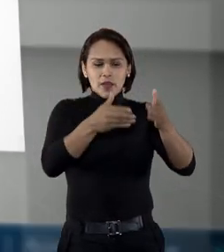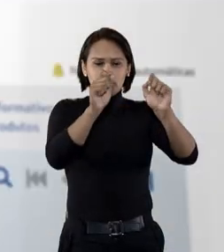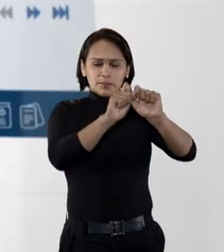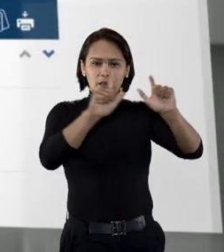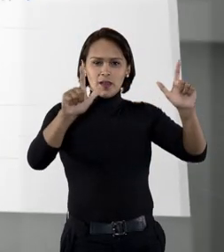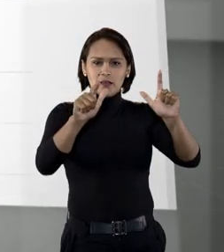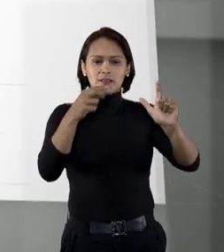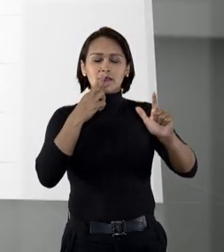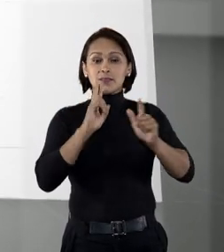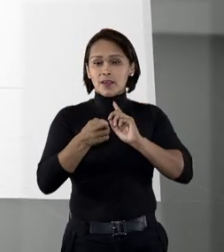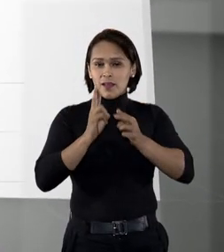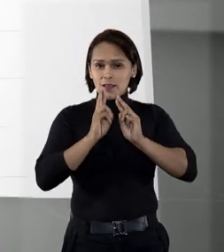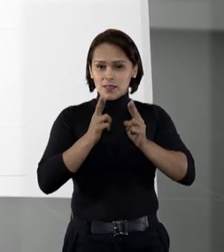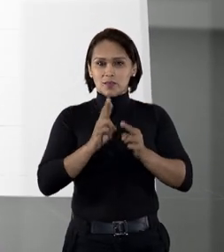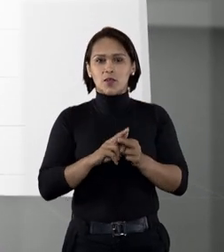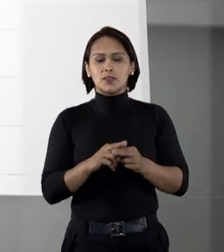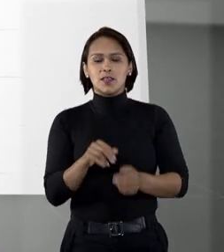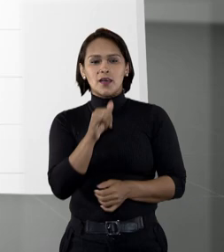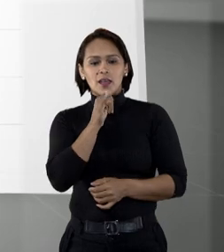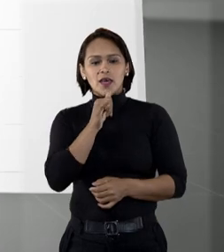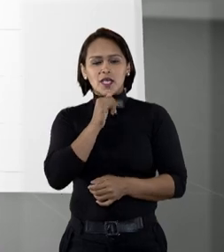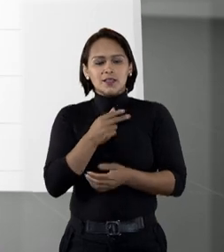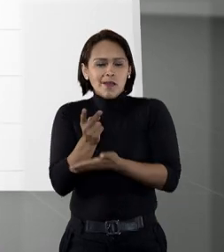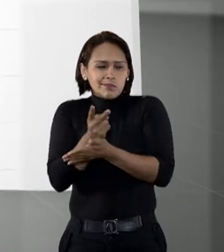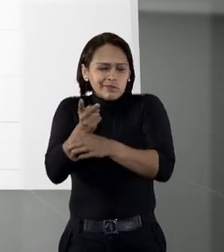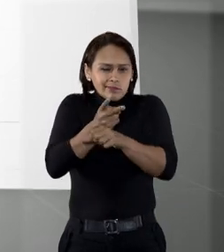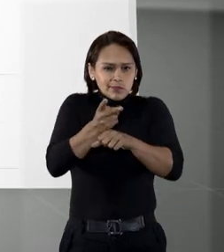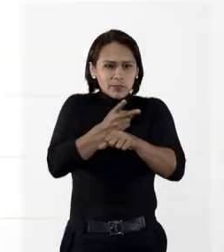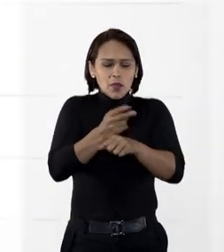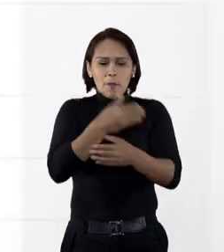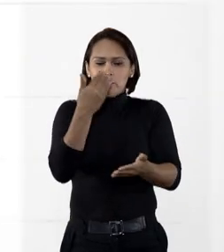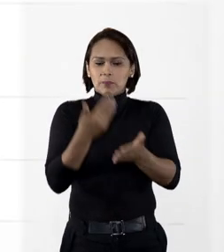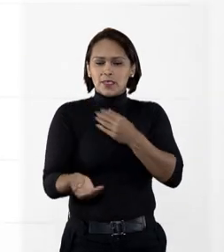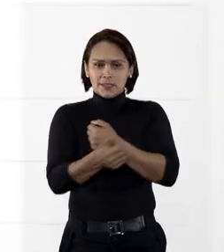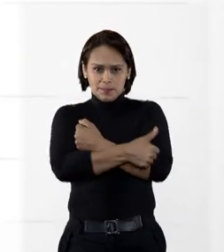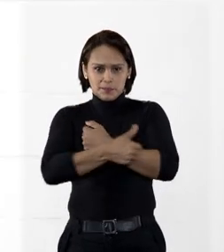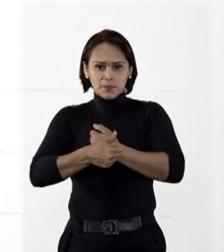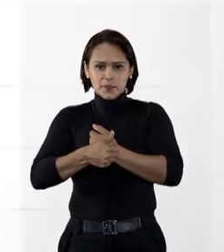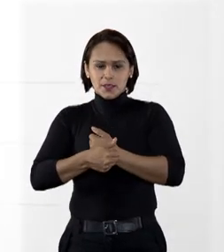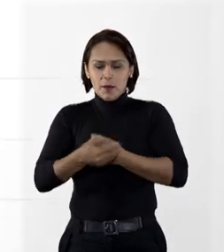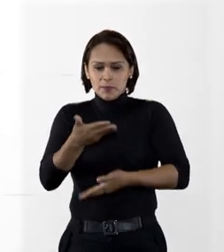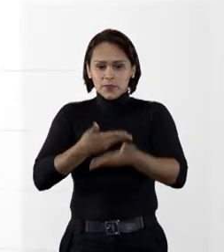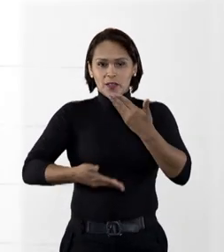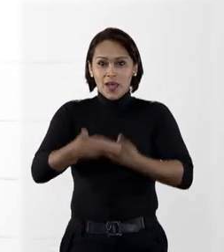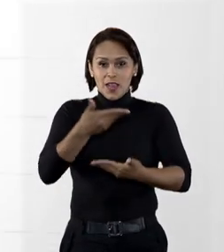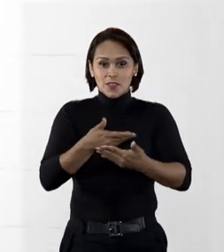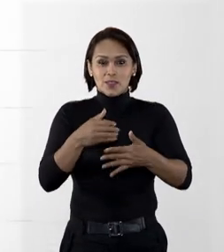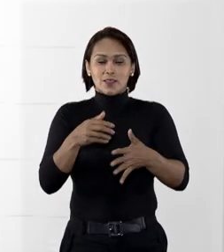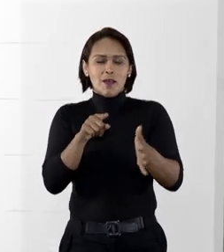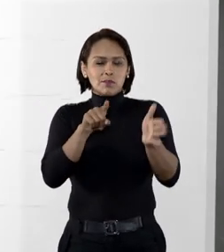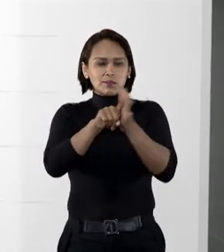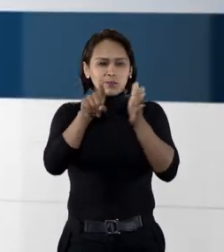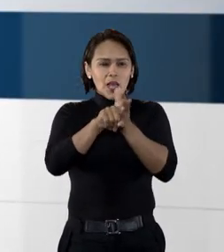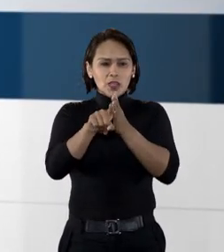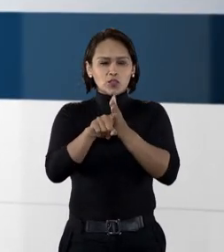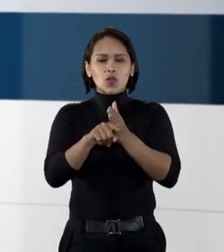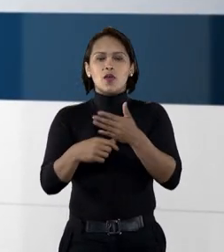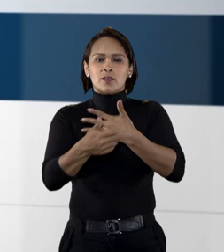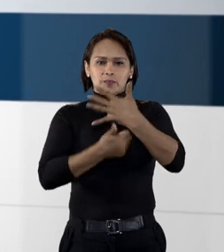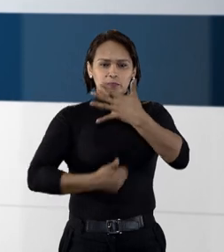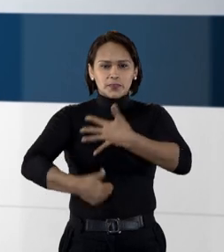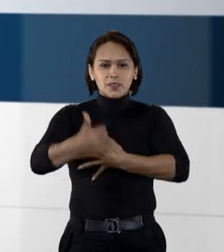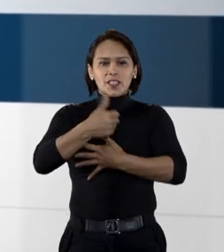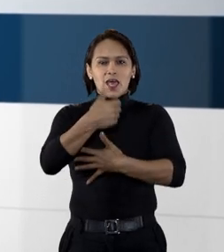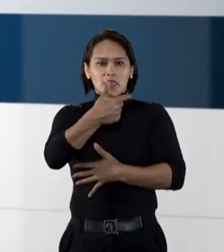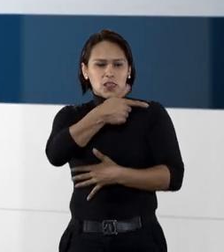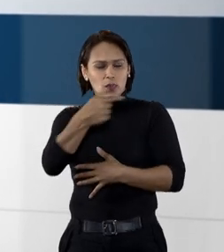direcionado para a tela de resultados. Nesse exemplo, procurando pelo termo dano moral, estão relacionados para a consulta 14